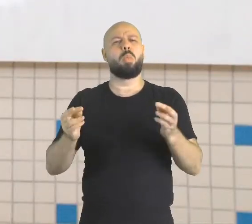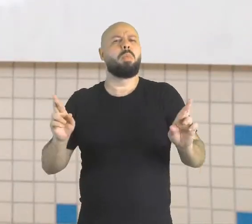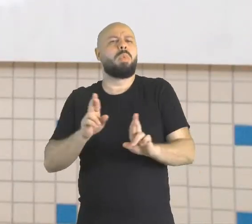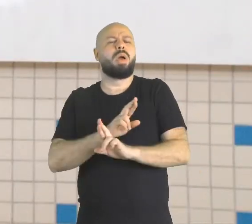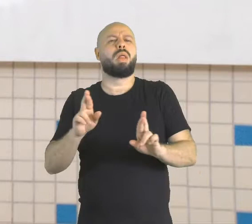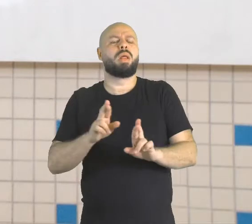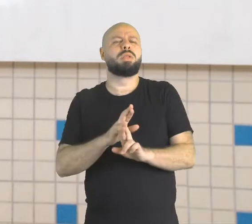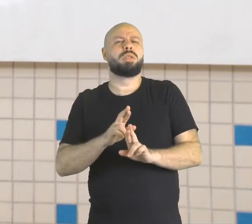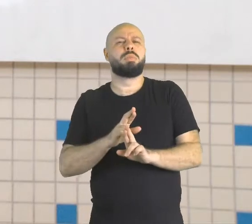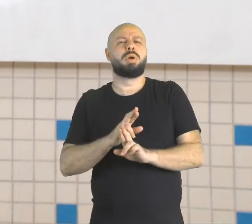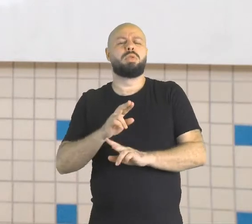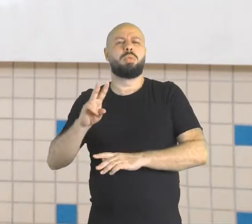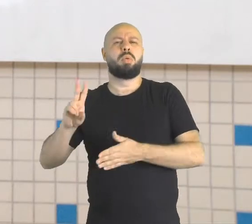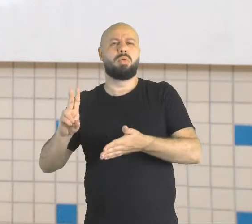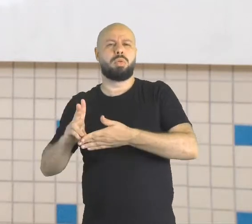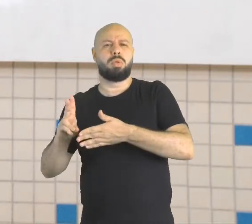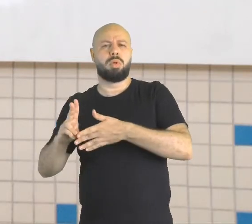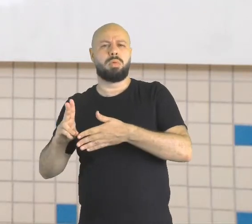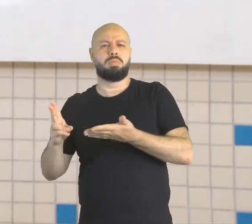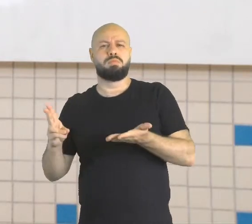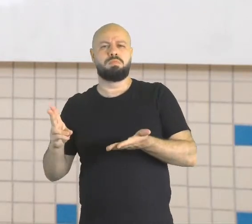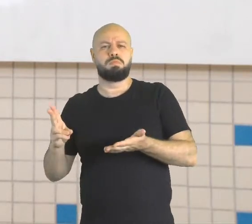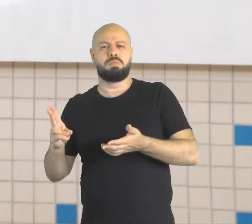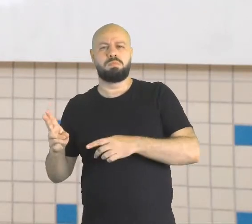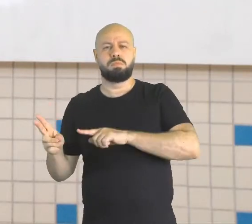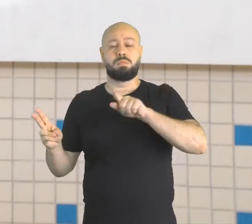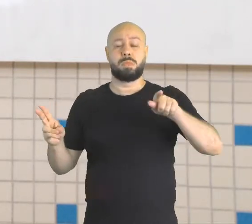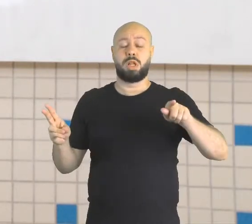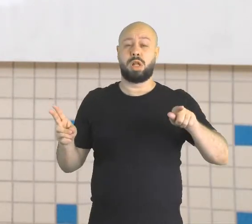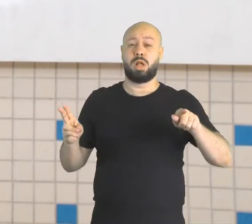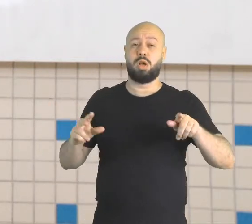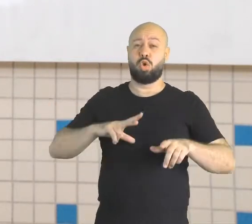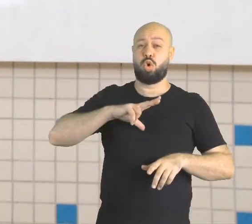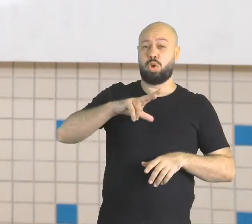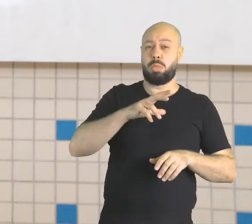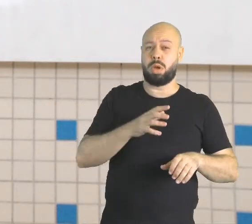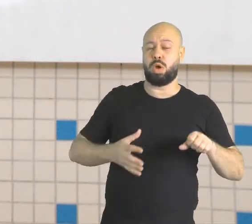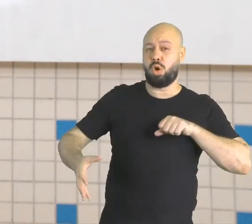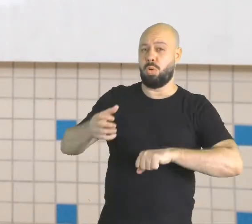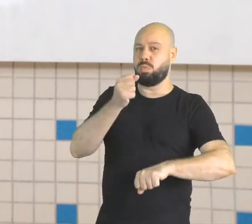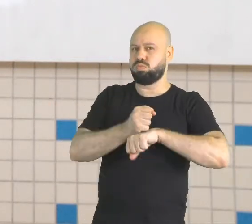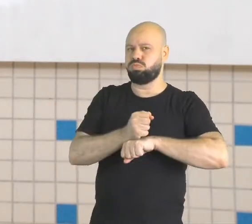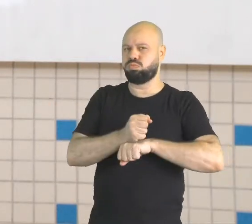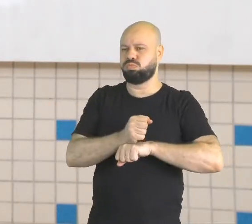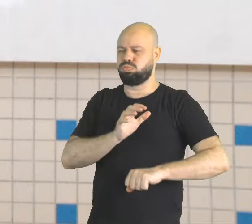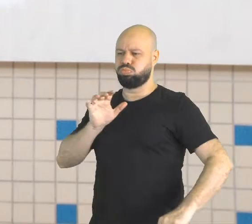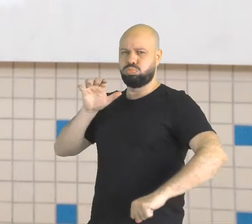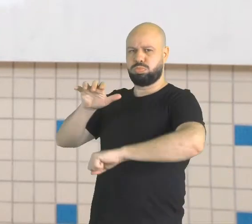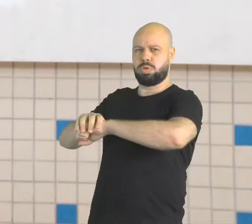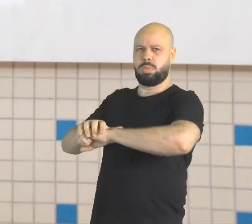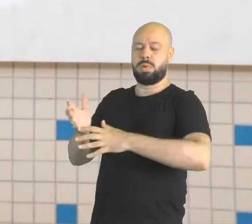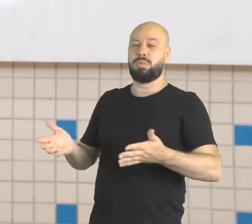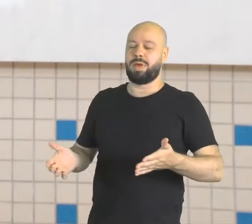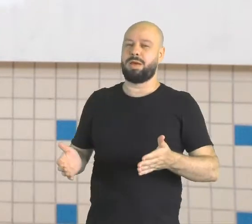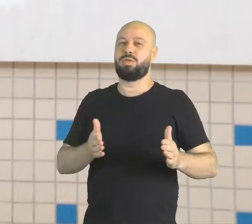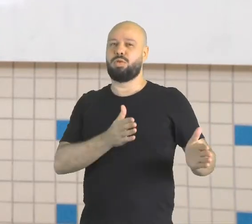relação dos nativos com os colonizadores europeus, desde a época do Brasil